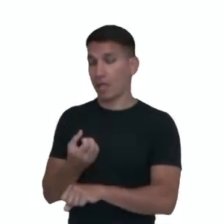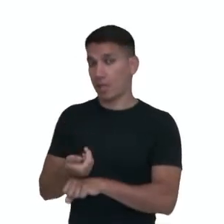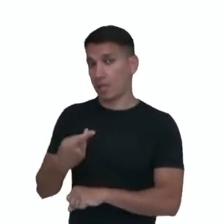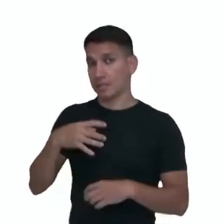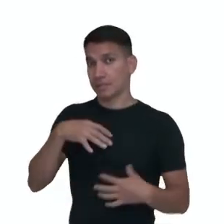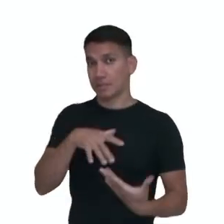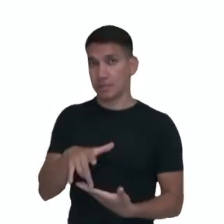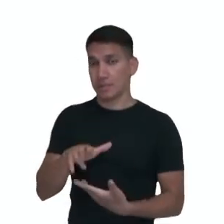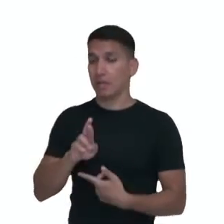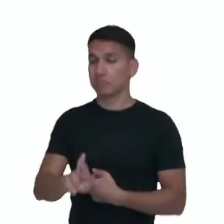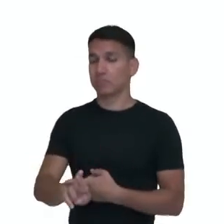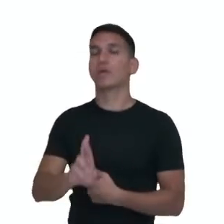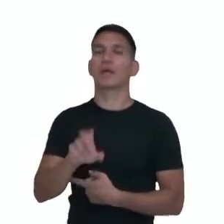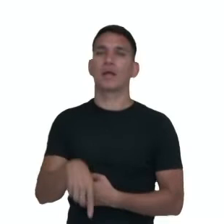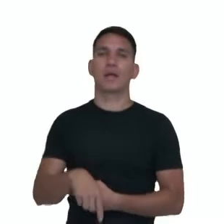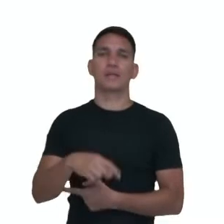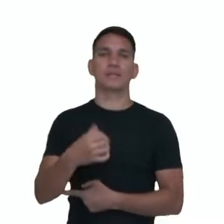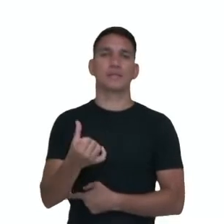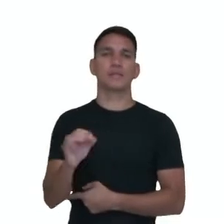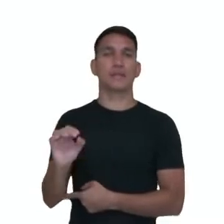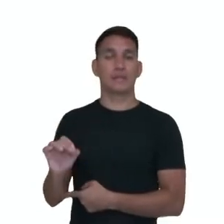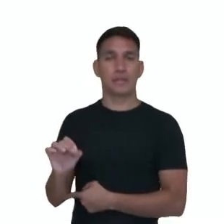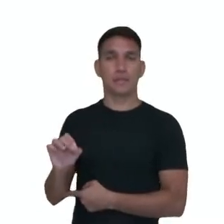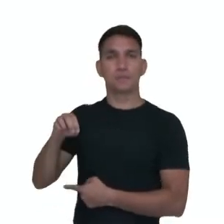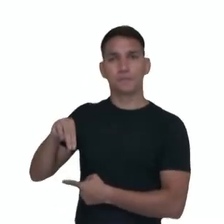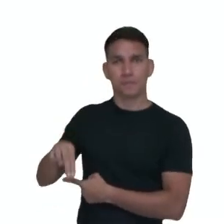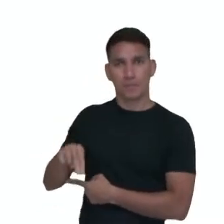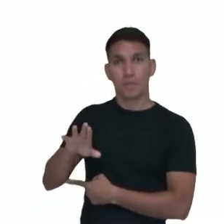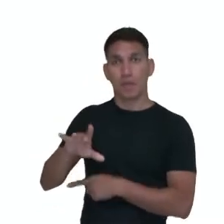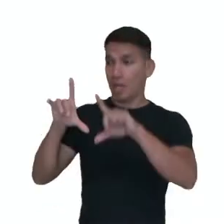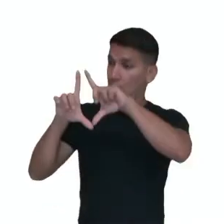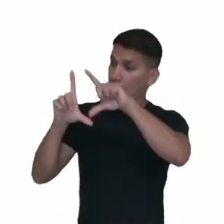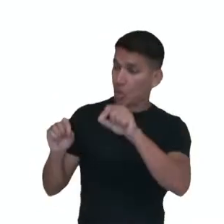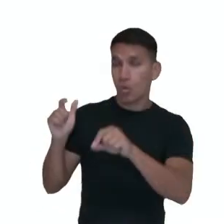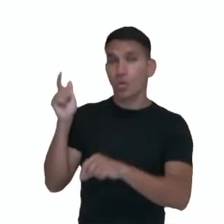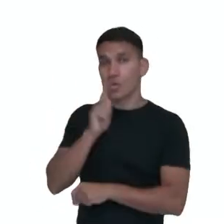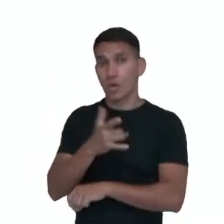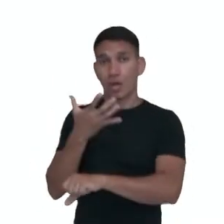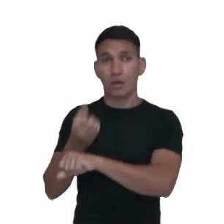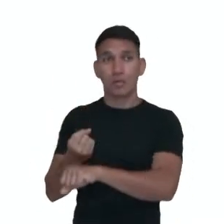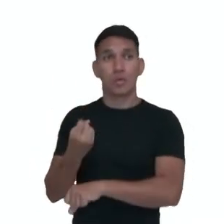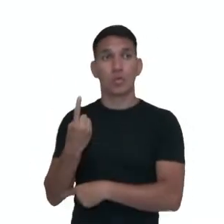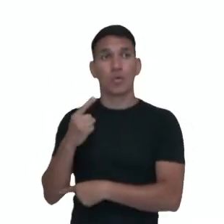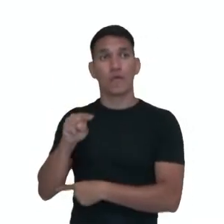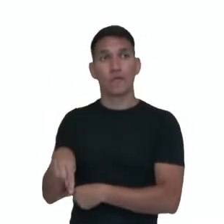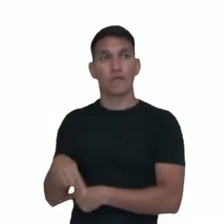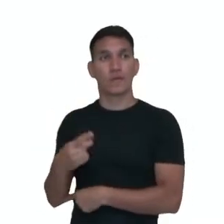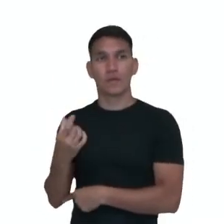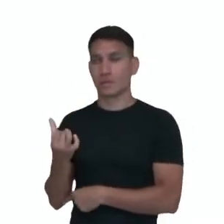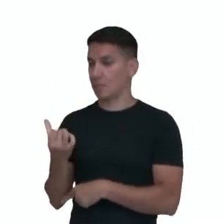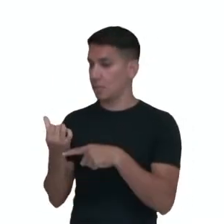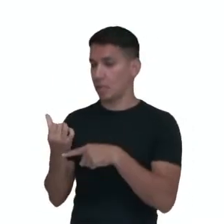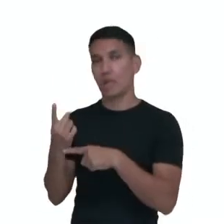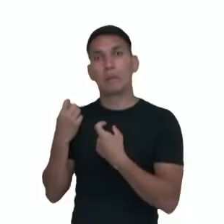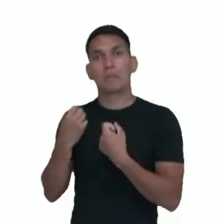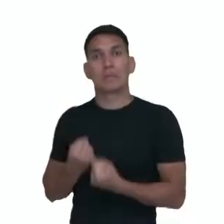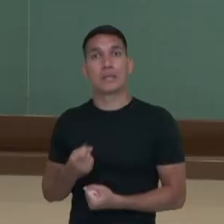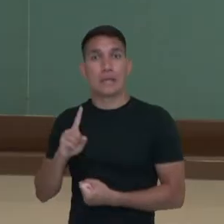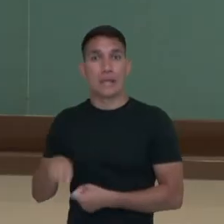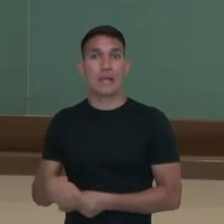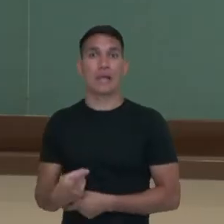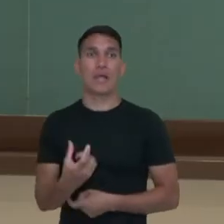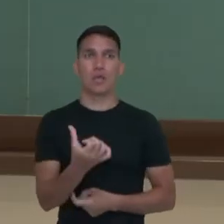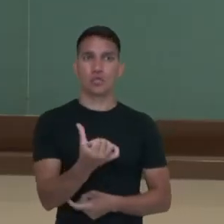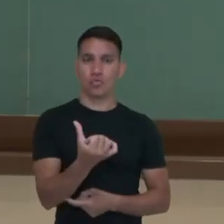peso de 600 newtons. Já na Lua, que a gravidade é 1,6, o peso da pessoa vai ser 96 newtons.